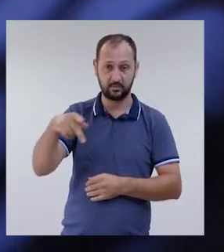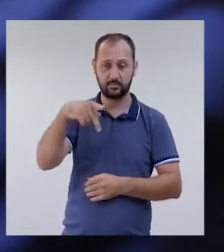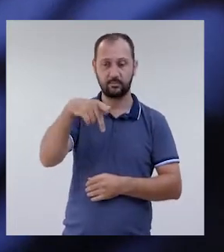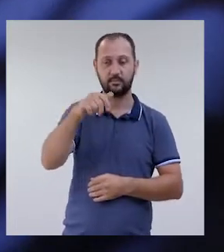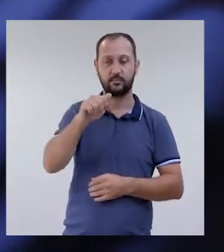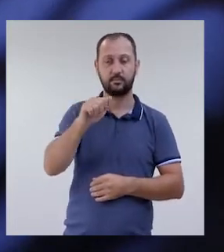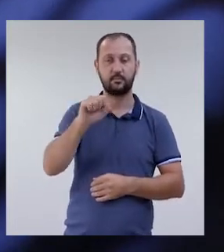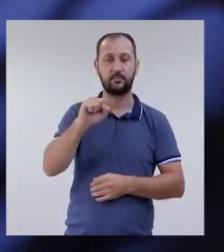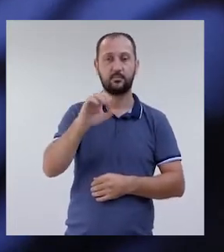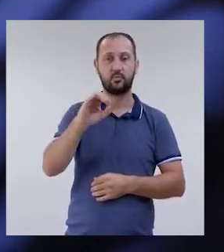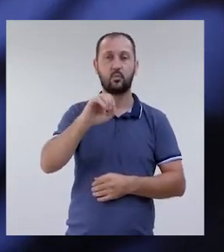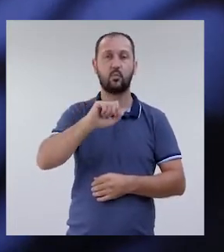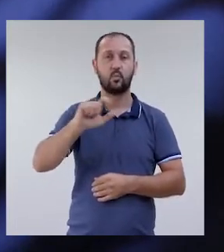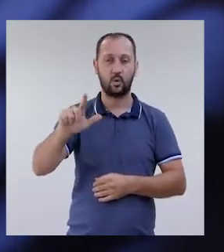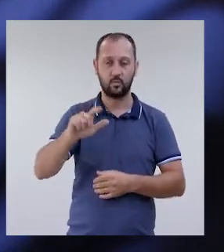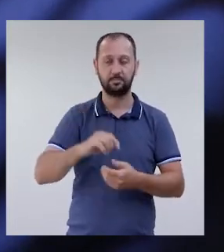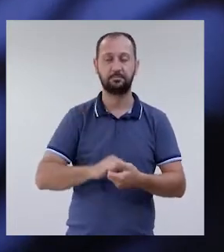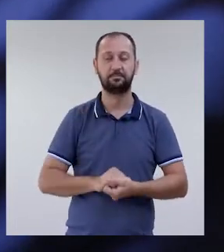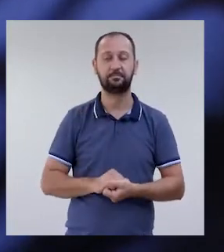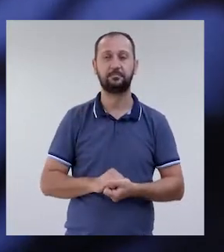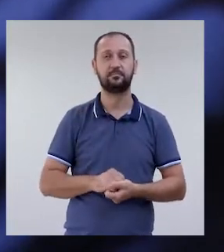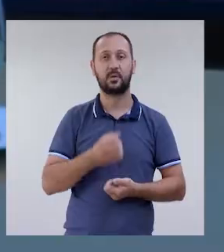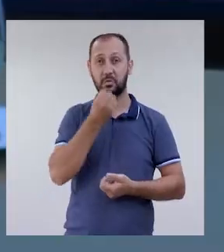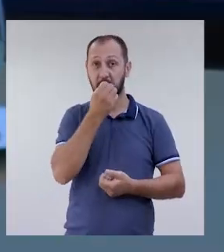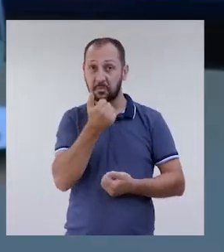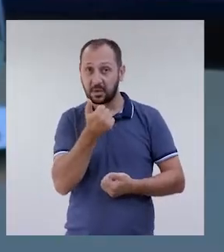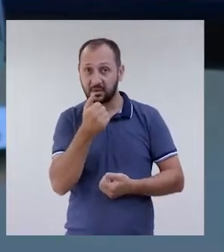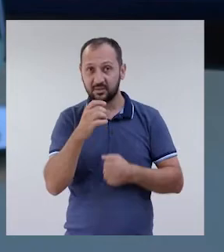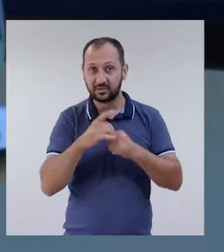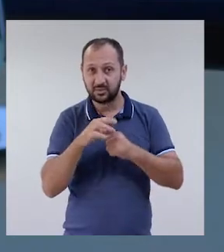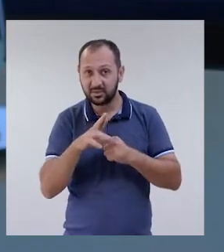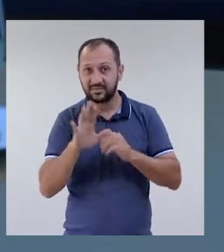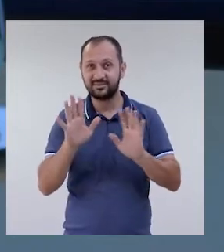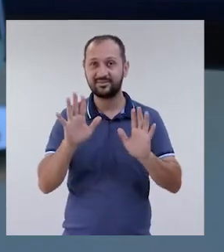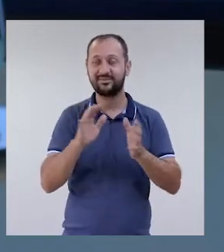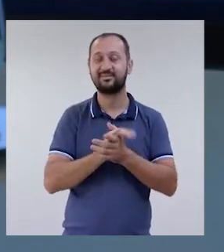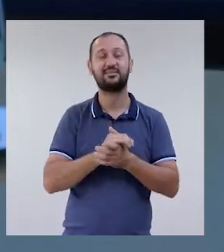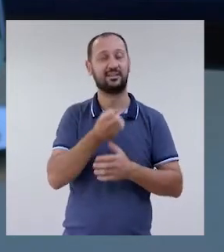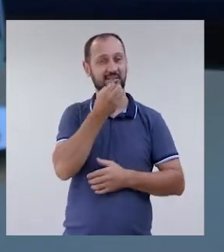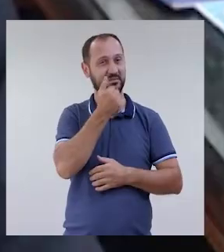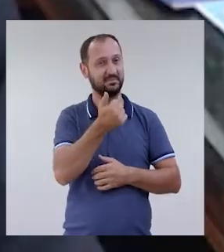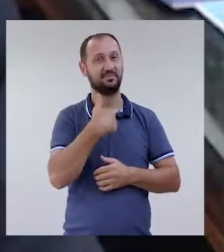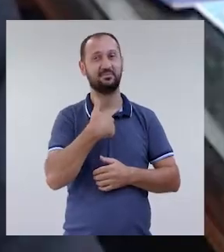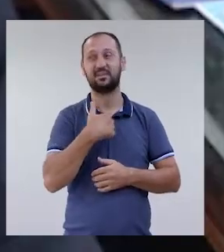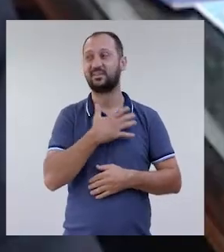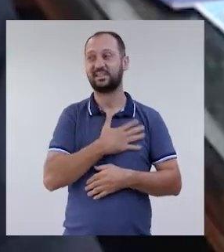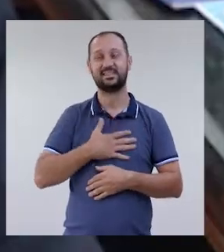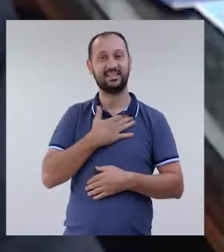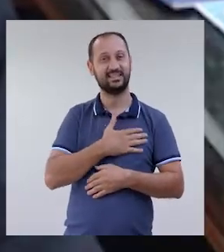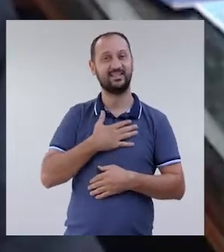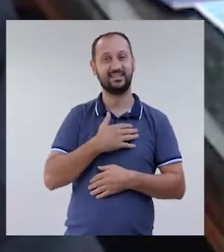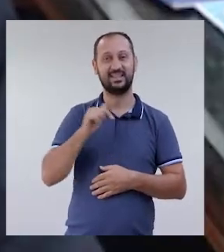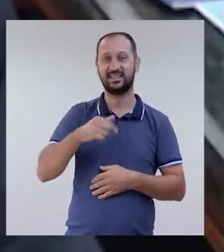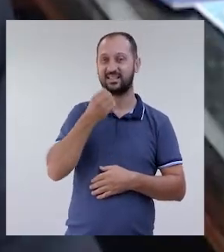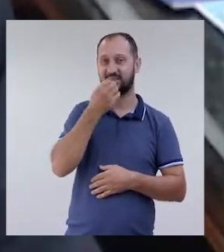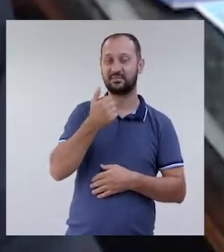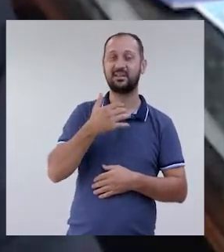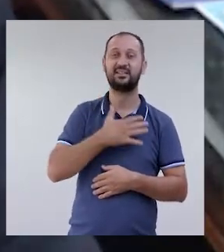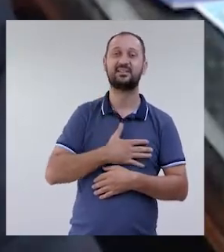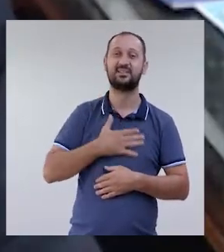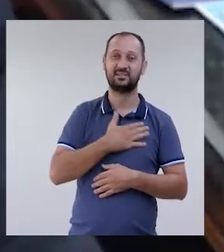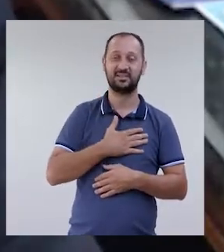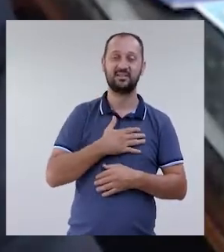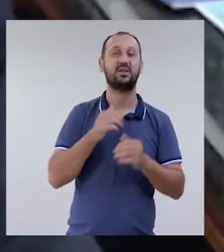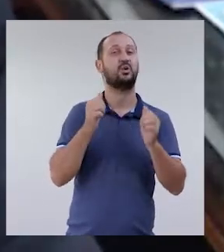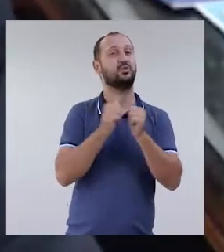Justiça, Pascoal Carmelo Leandro. Tudo bem, doutor? Como vai aí? Tudo bem, Paulo. Uma satisfação. Aqui vai